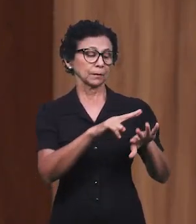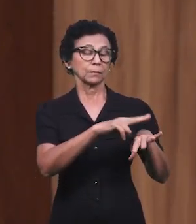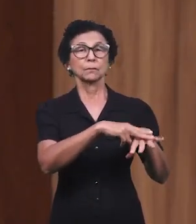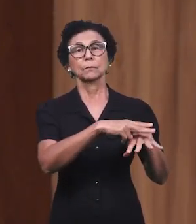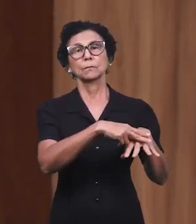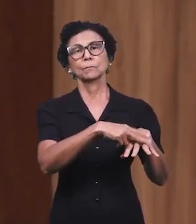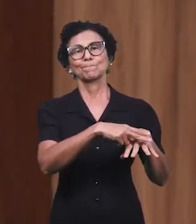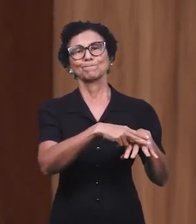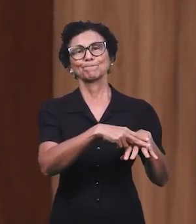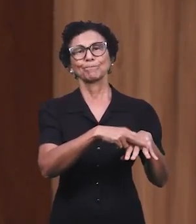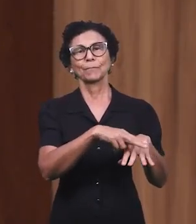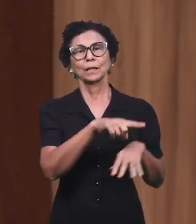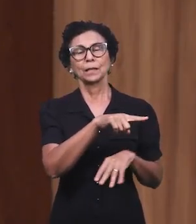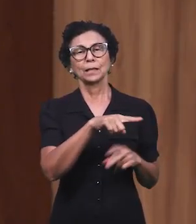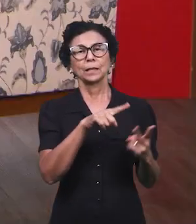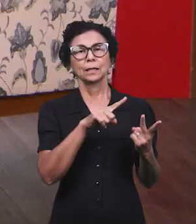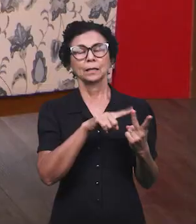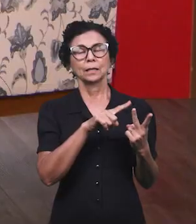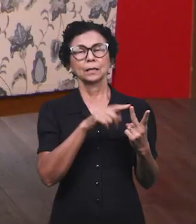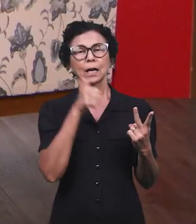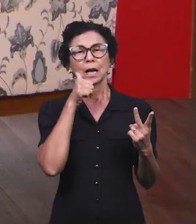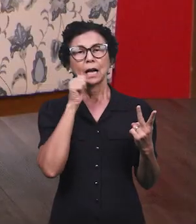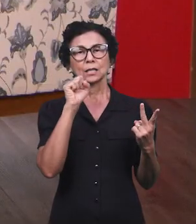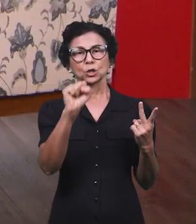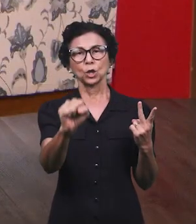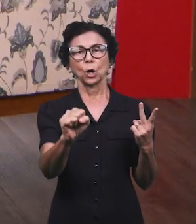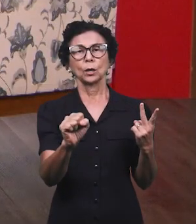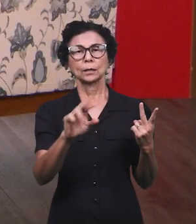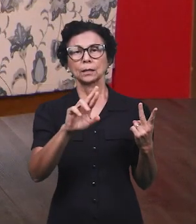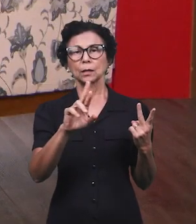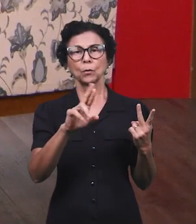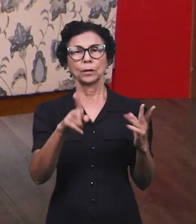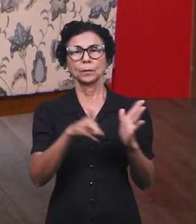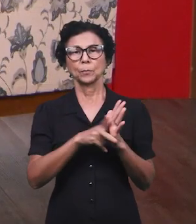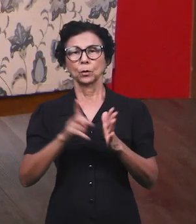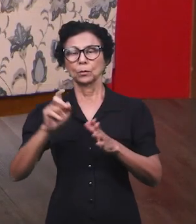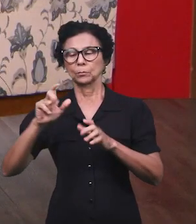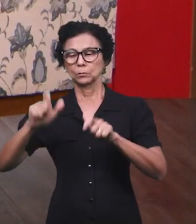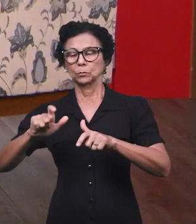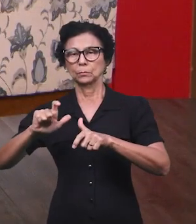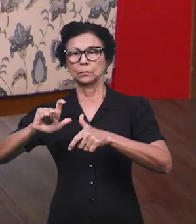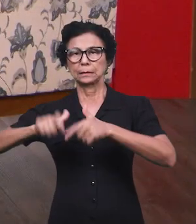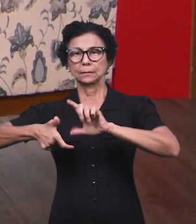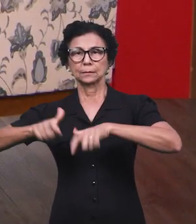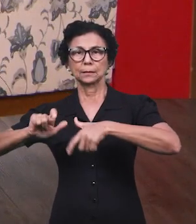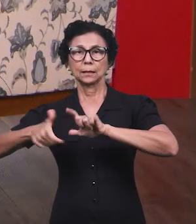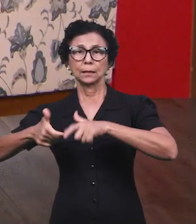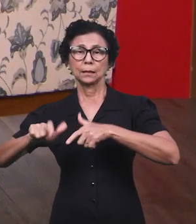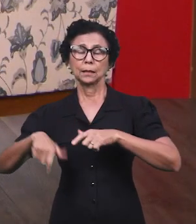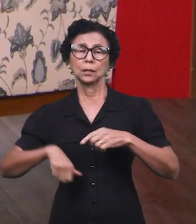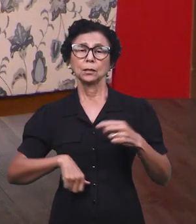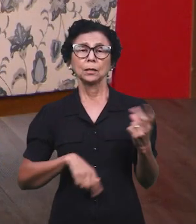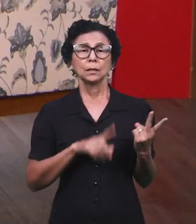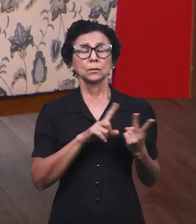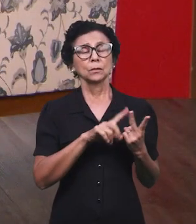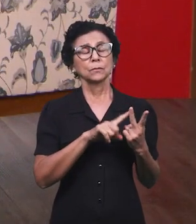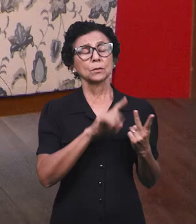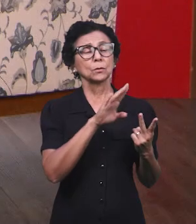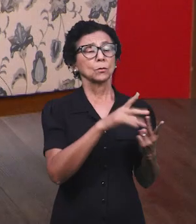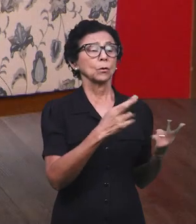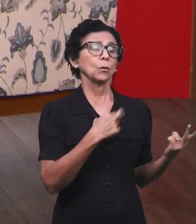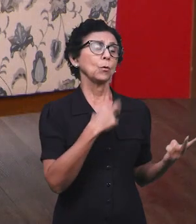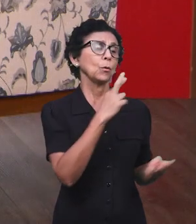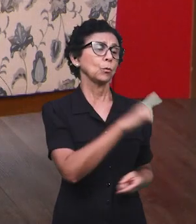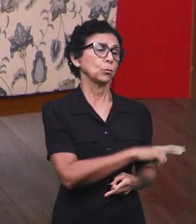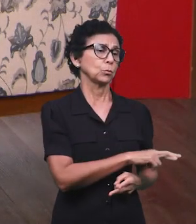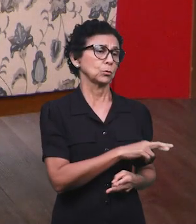E a sogra dela, então, ela não era de Israel, e a sogra dela, então, fala para ela que ela voltasse ao seu